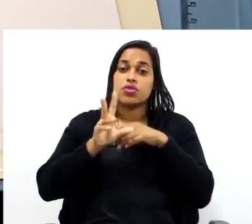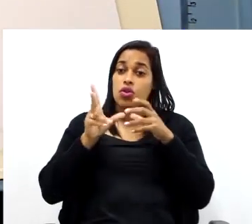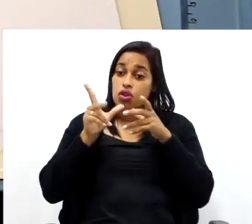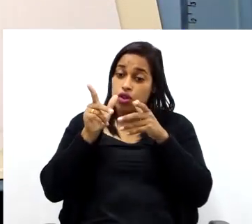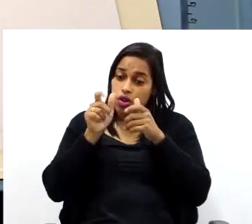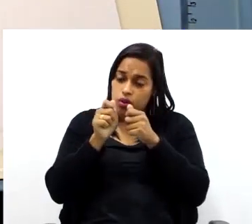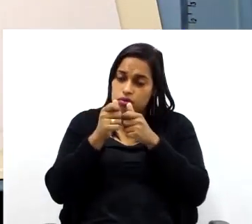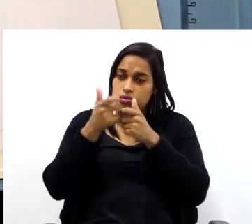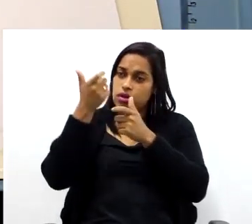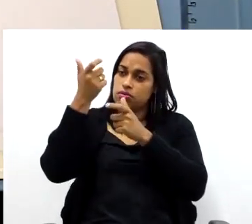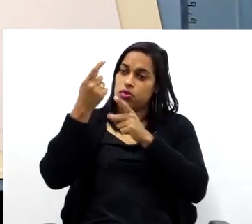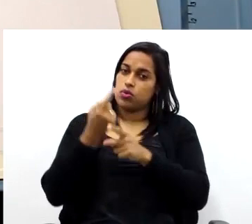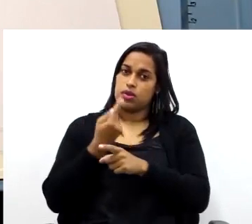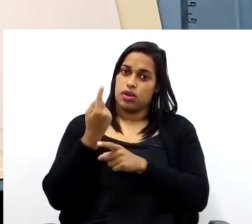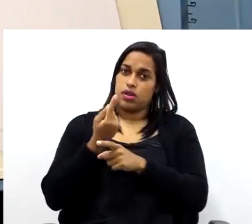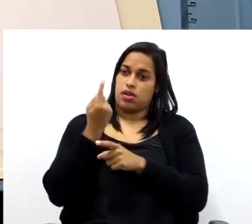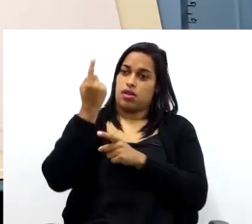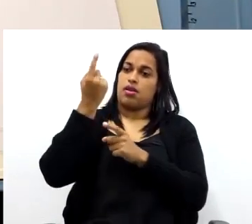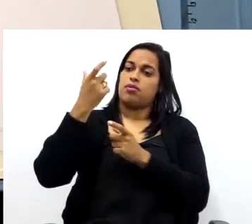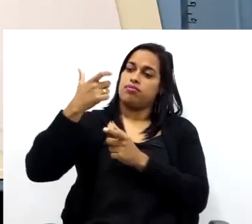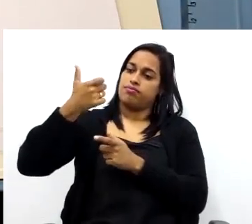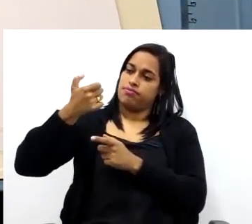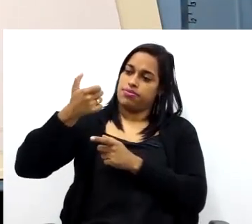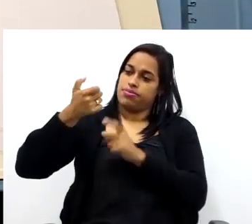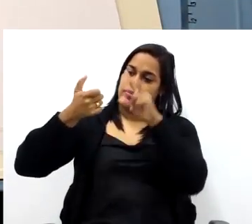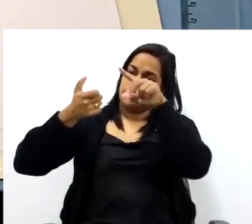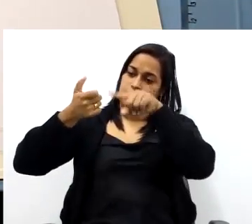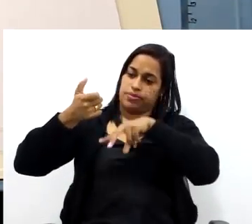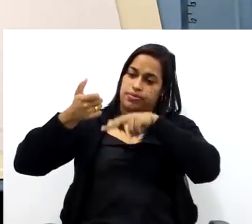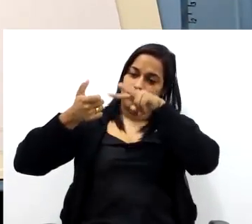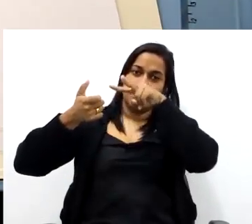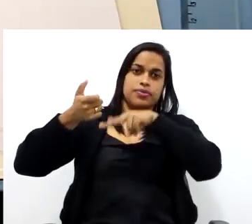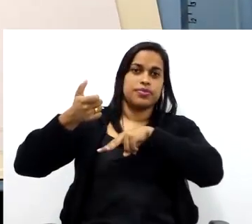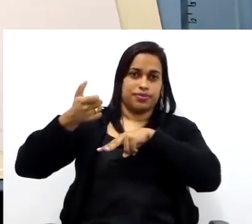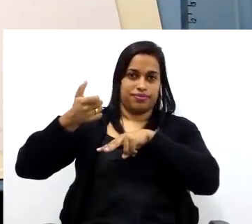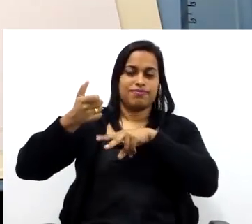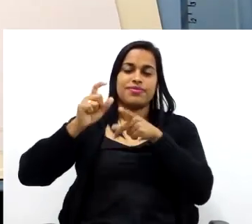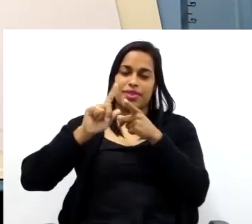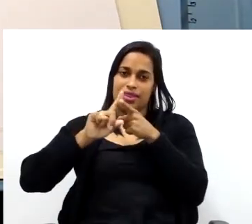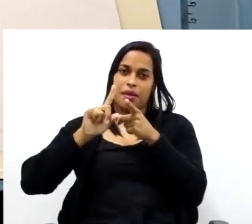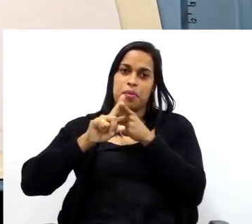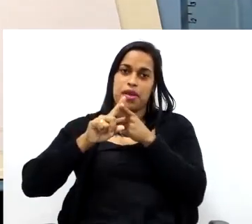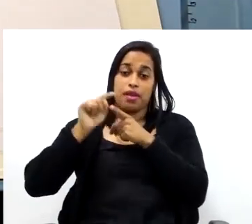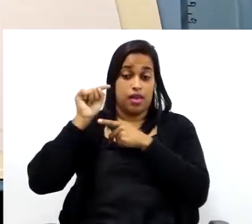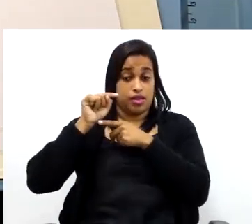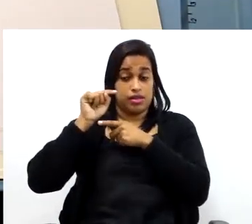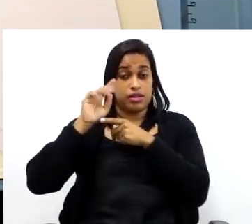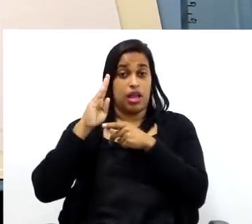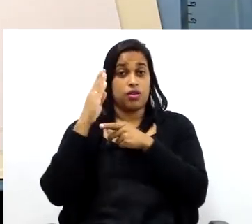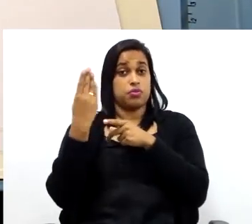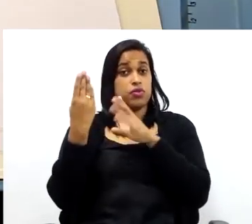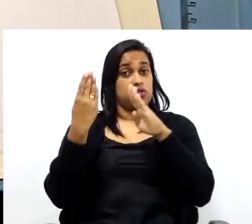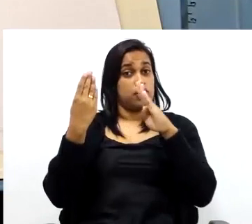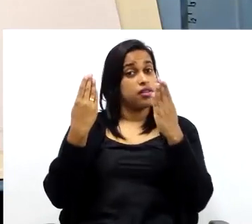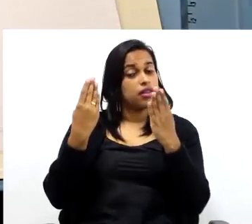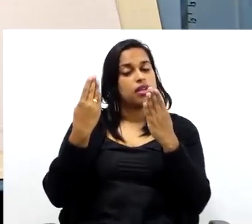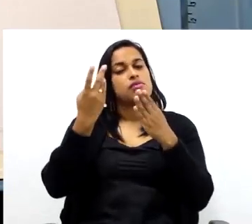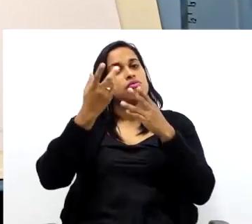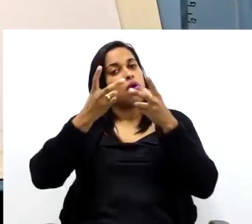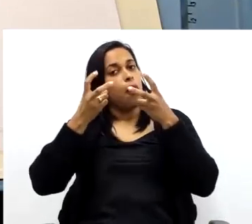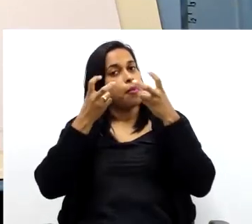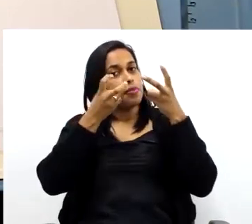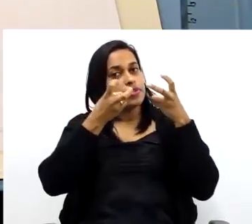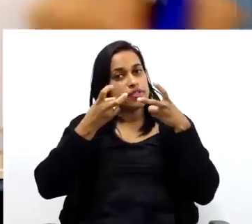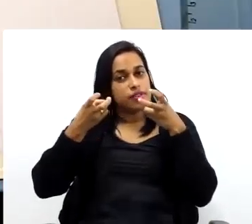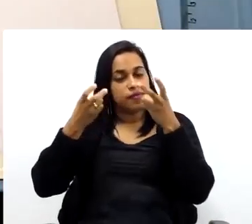a extensão dessa caneta, tá? No caso aqui, as projetantes estão, o observador tende a